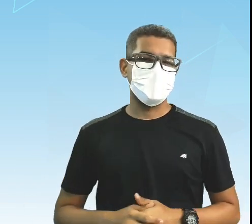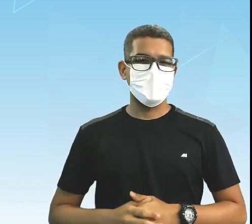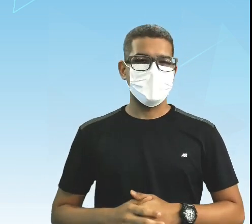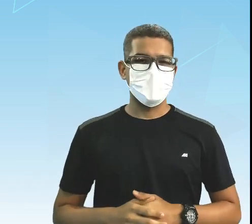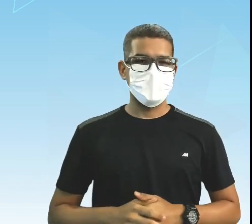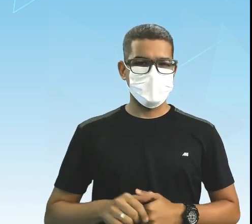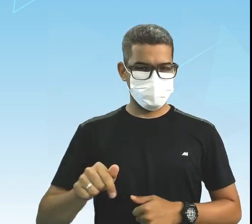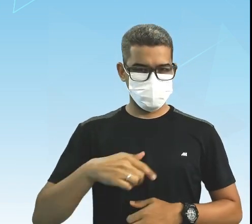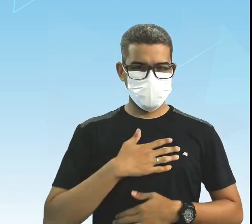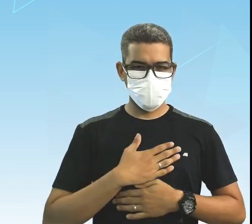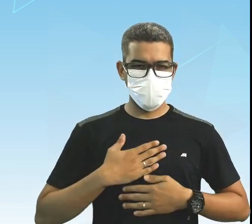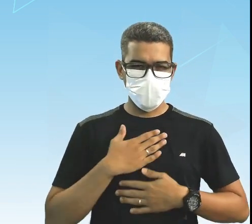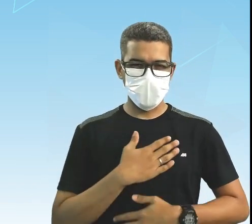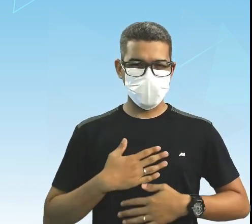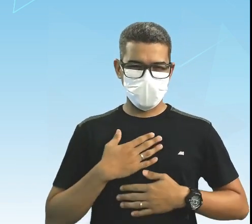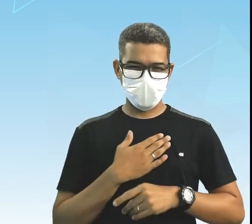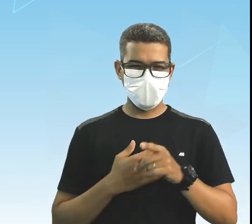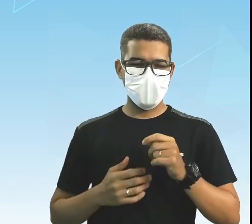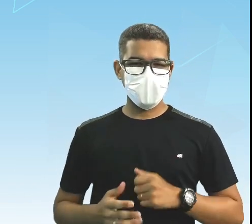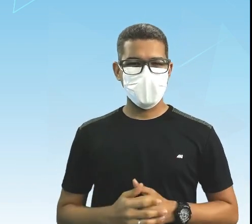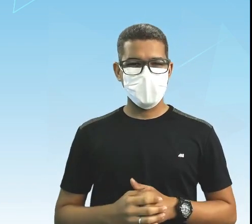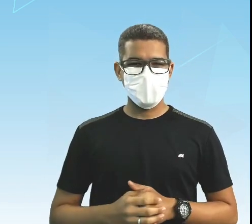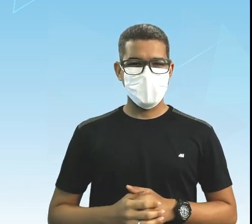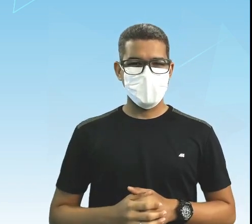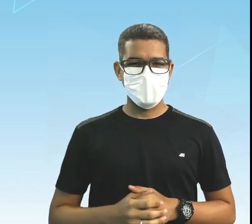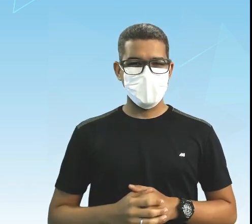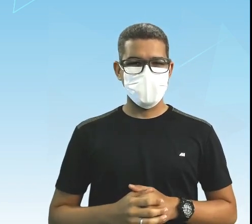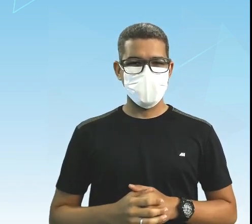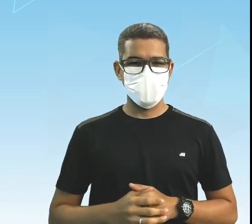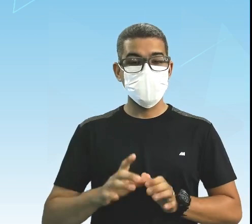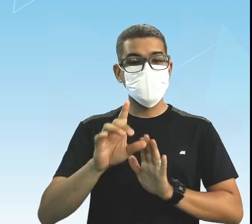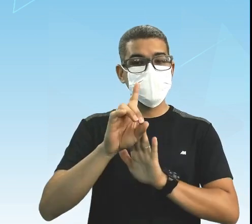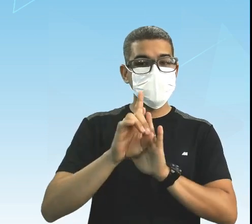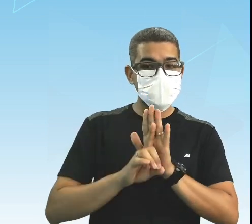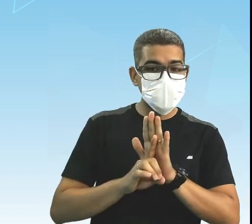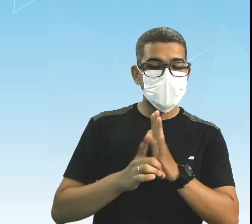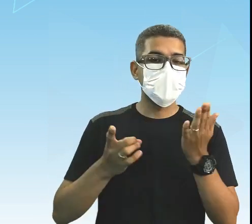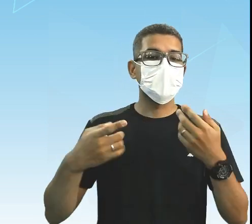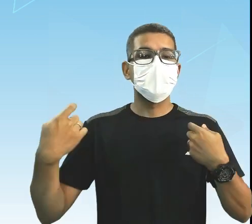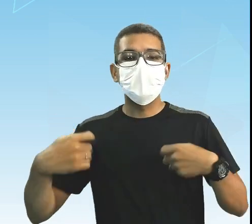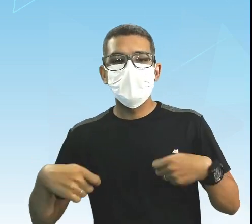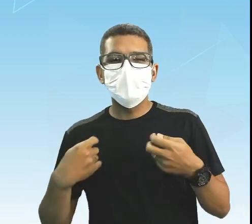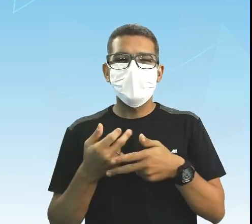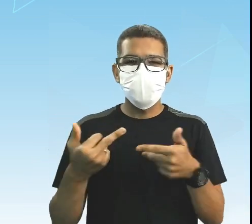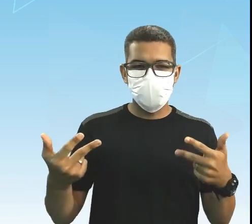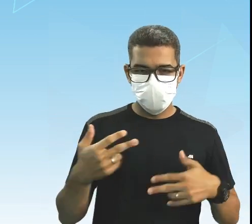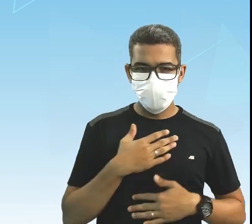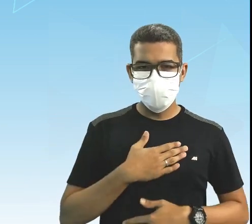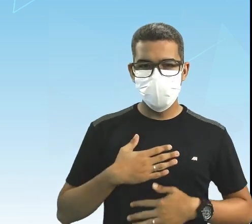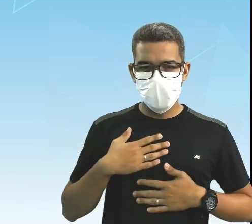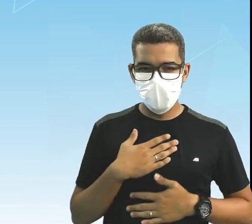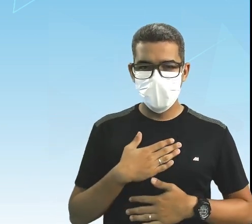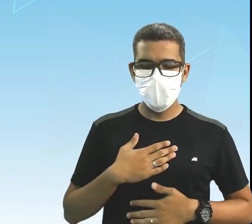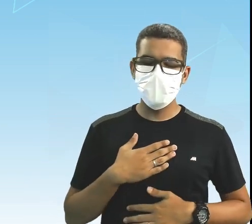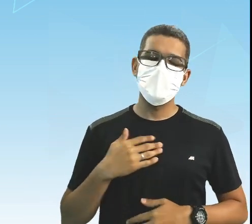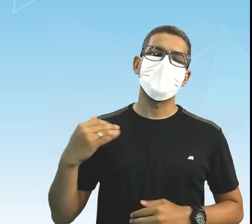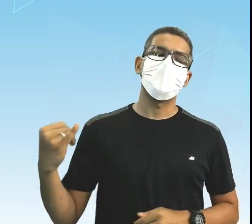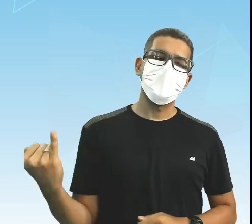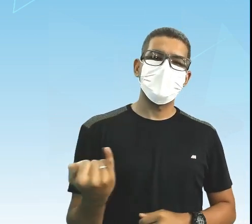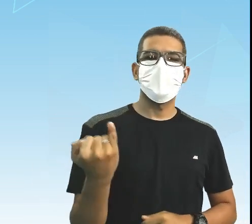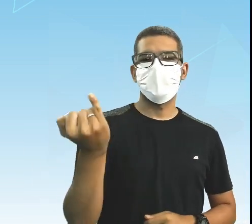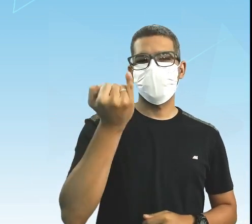Gostaram da nossa aula de hoje, meus amores? Direitos e deveres dos cidadãos brasileiros? Muito